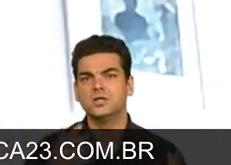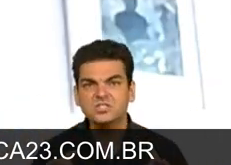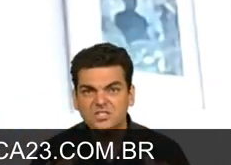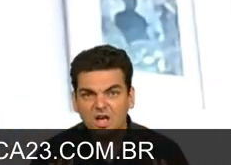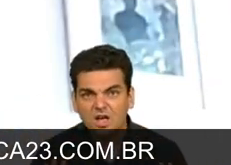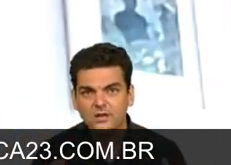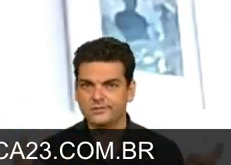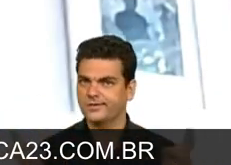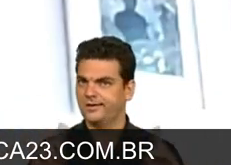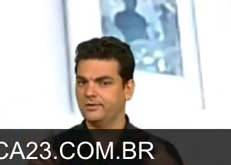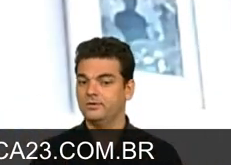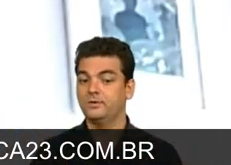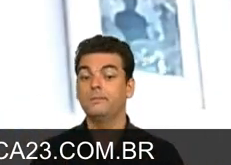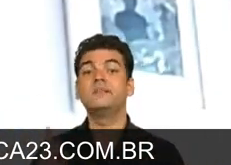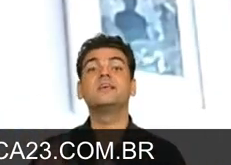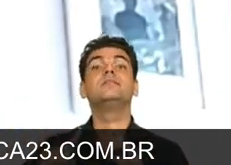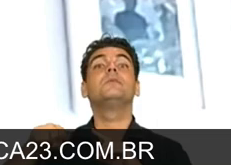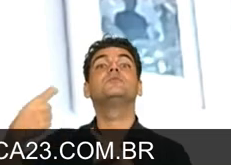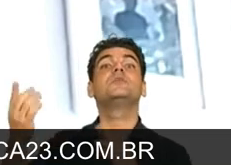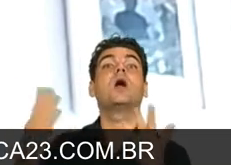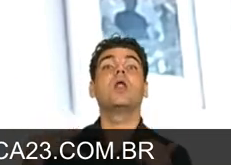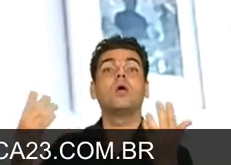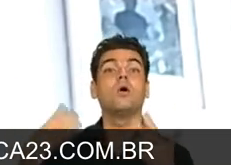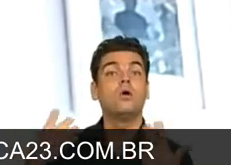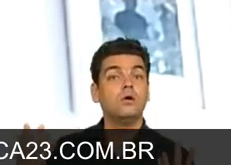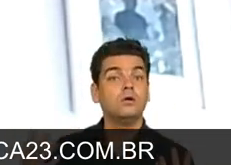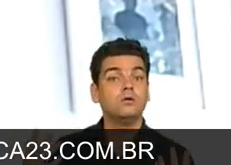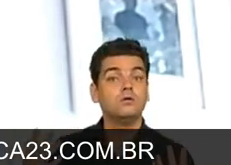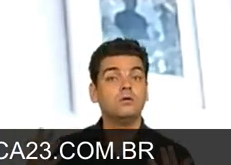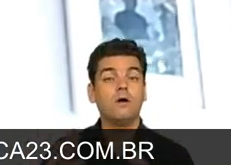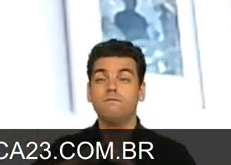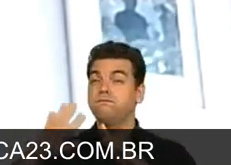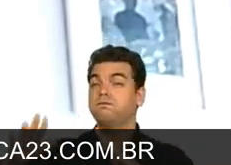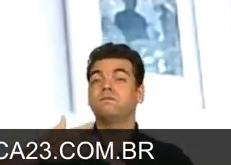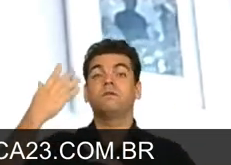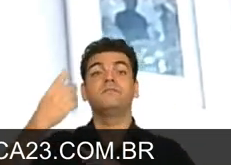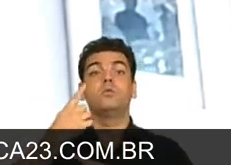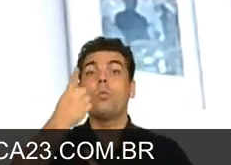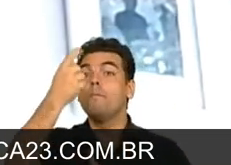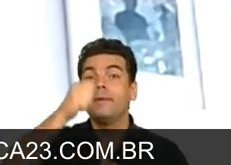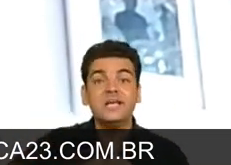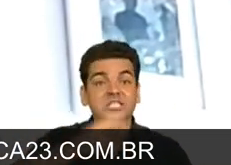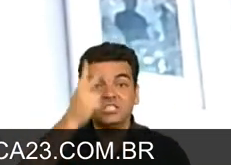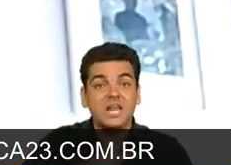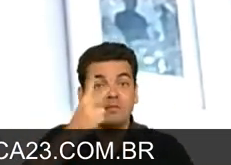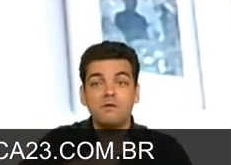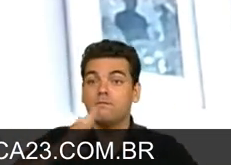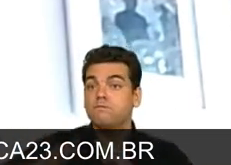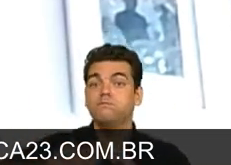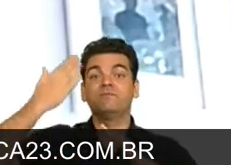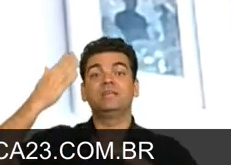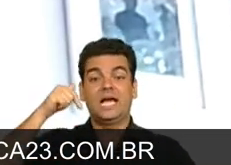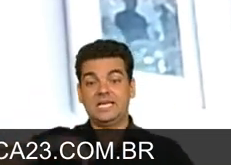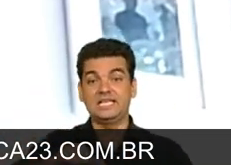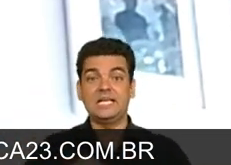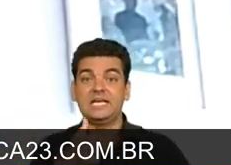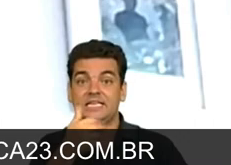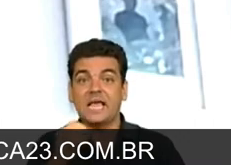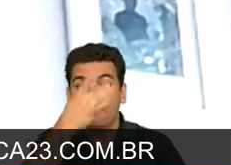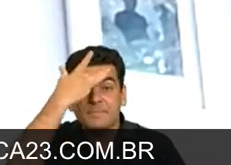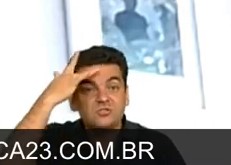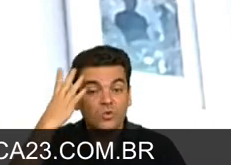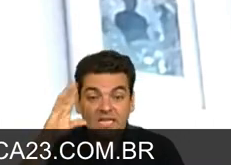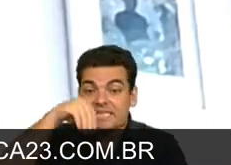não sabem quando uma onda de calor bate de forma extrema, 30 dias, em uma casa onde mora 10